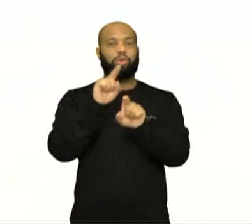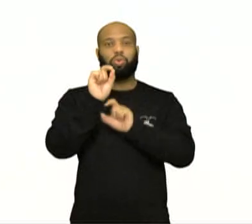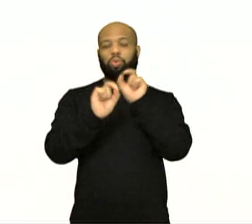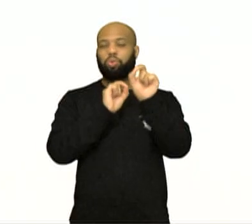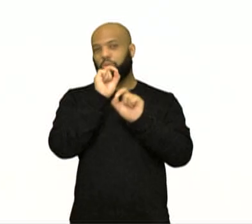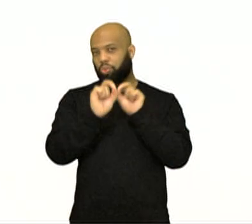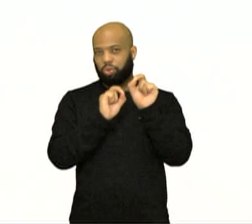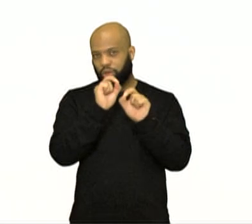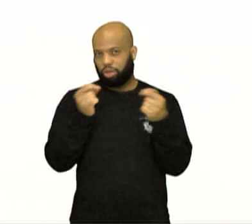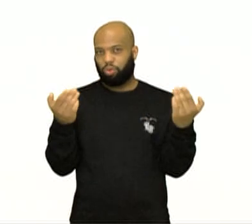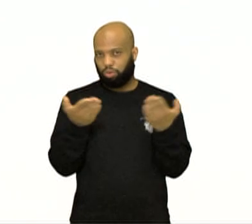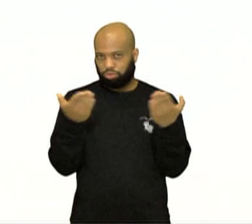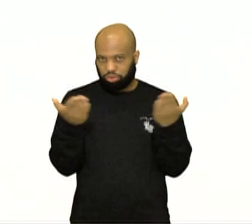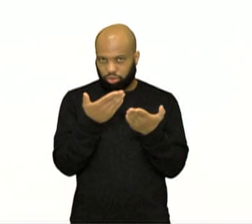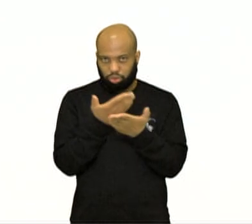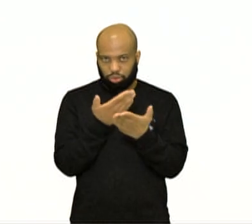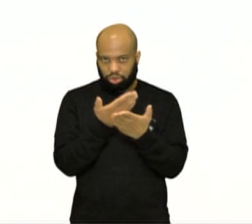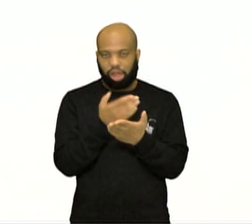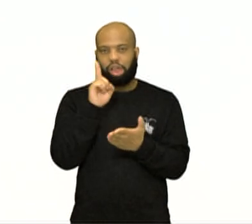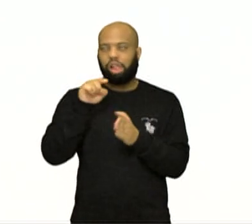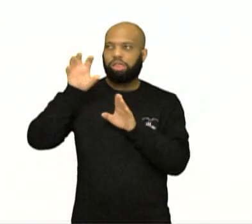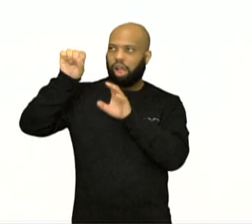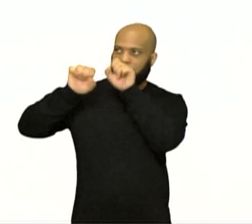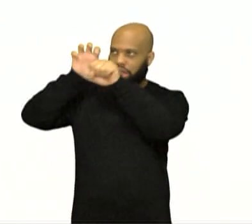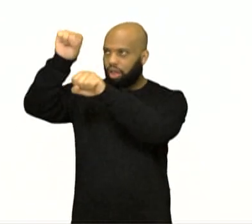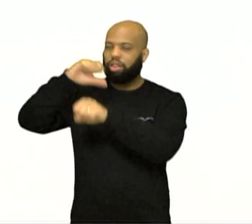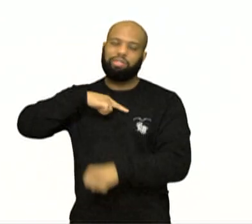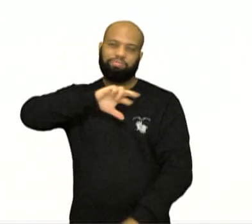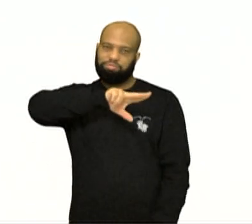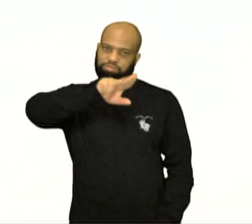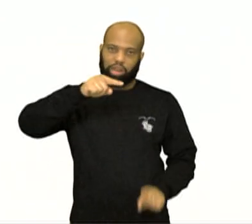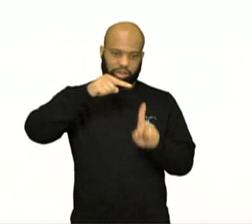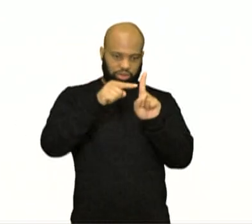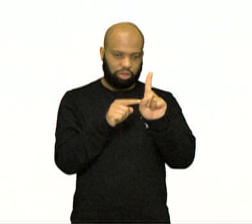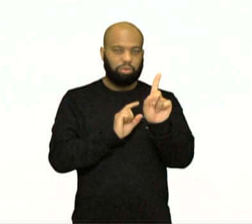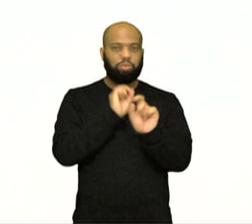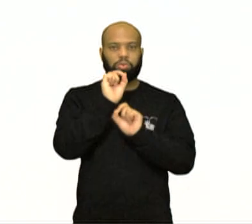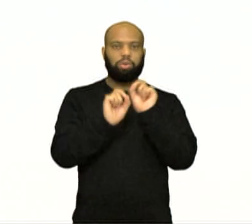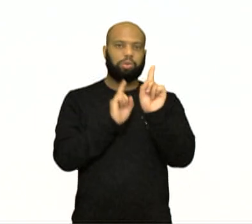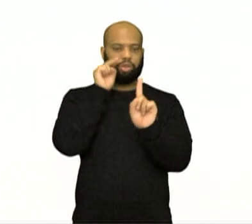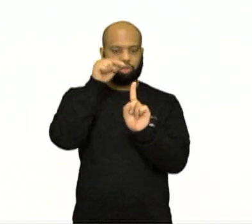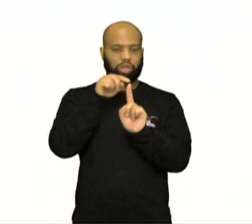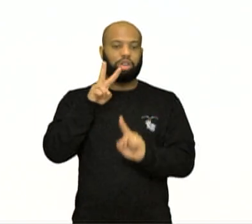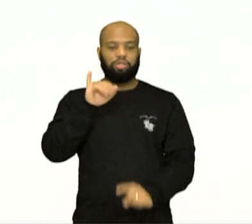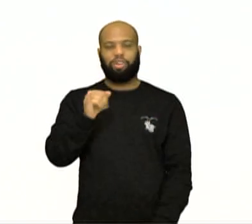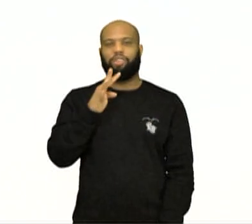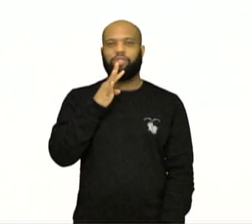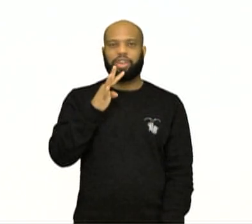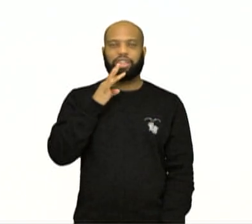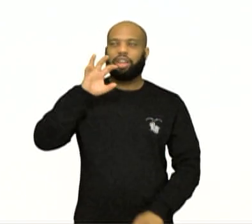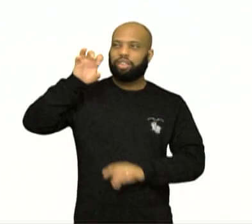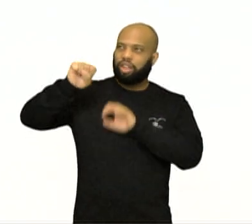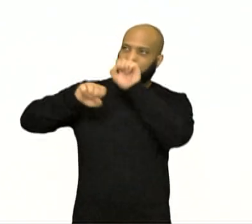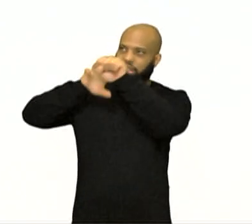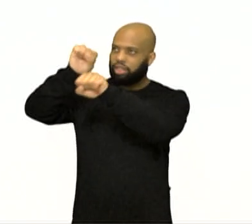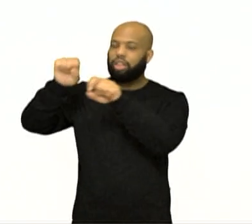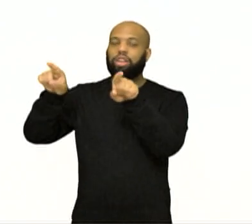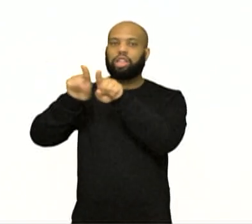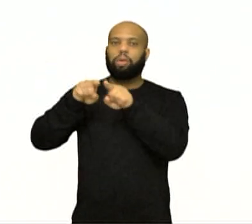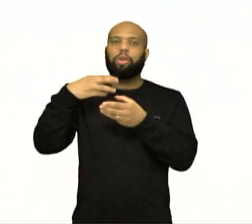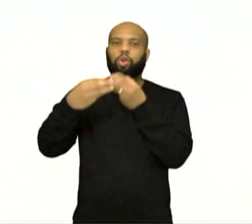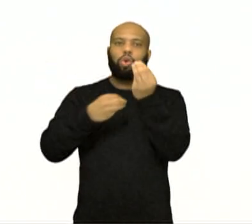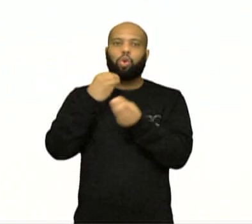da escalada, as várias formas. Então, o nosso objetivo é conhecer a prática da escalada, sua